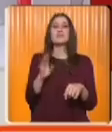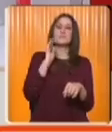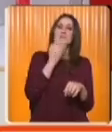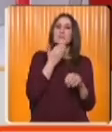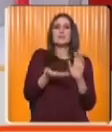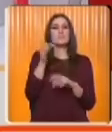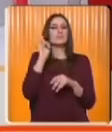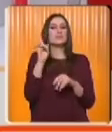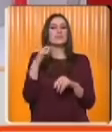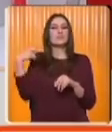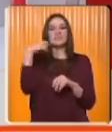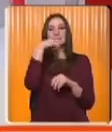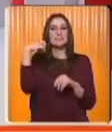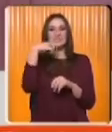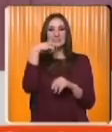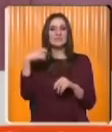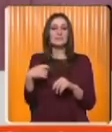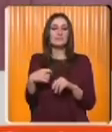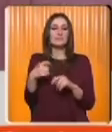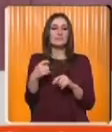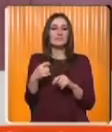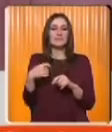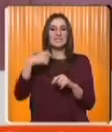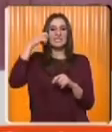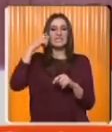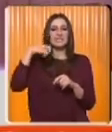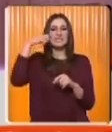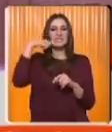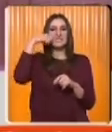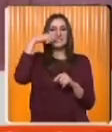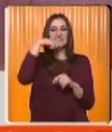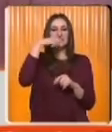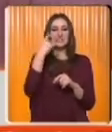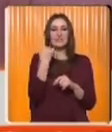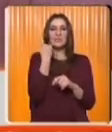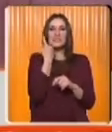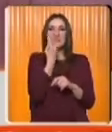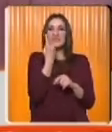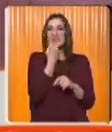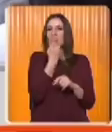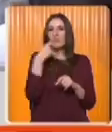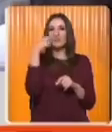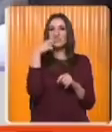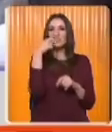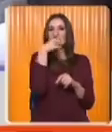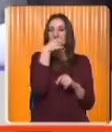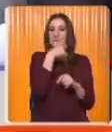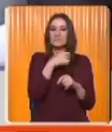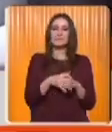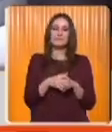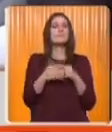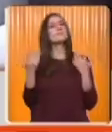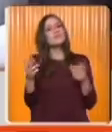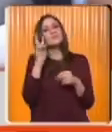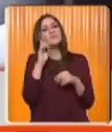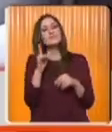mas o importante é escovar de lado e quase dente a dente, sem fazer um movimento dente muito brusco. Dente a dente, Diogo, hein? Pronto, já sabes. Ora, vamos